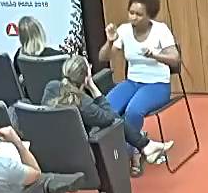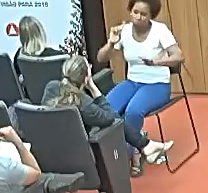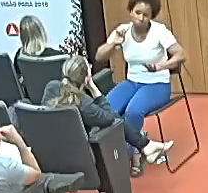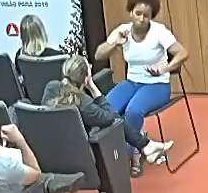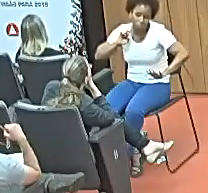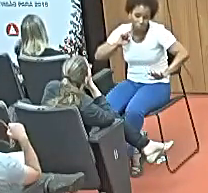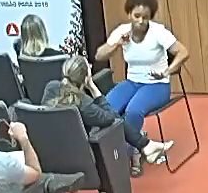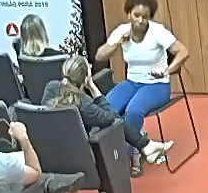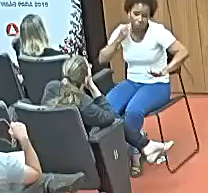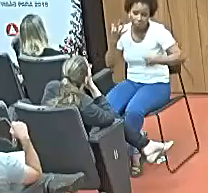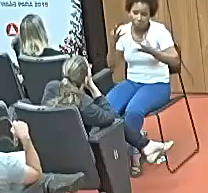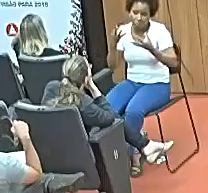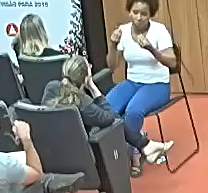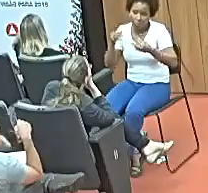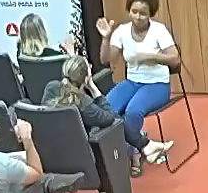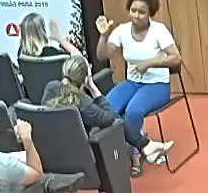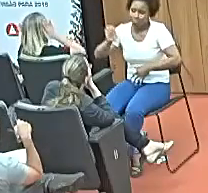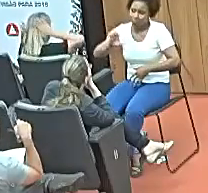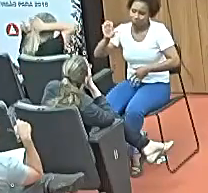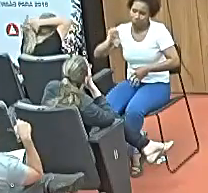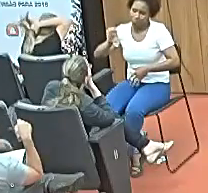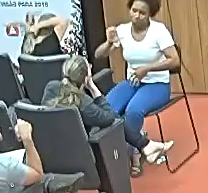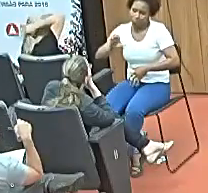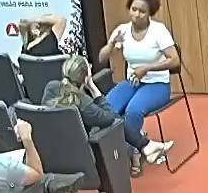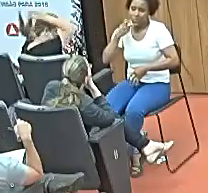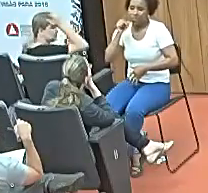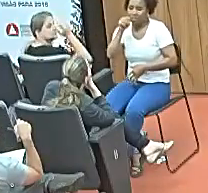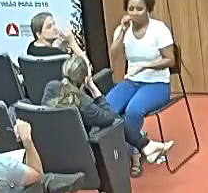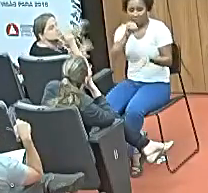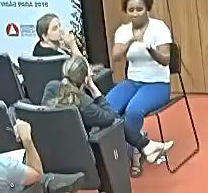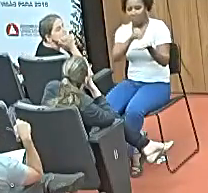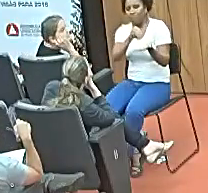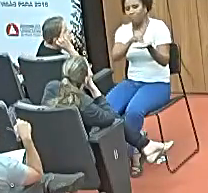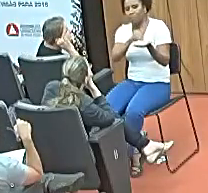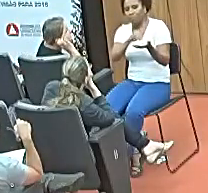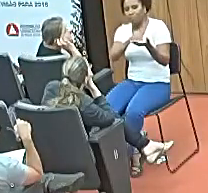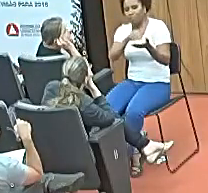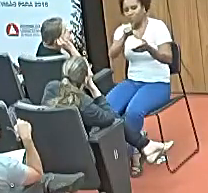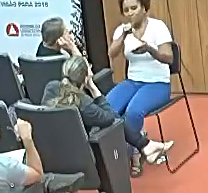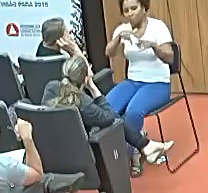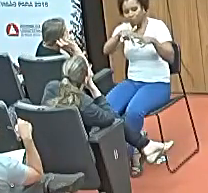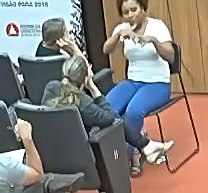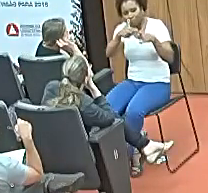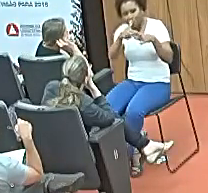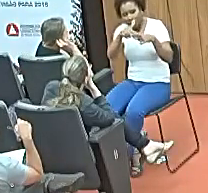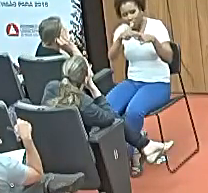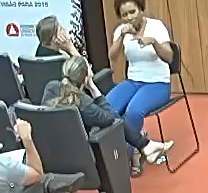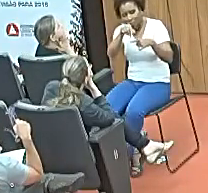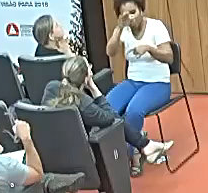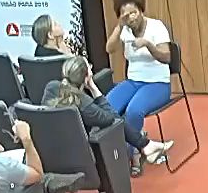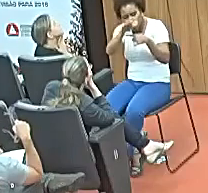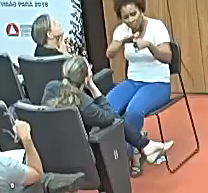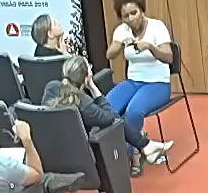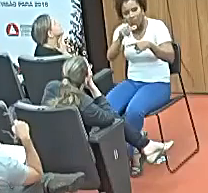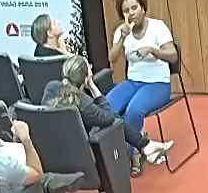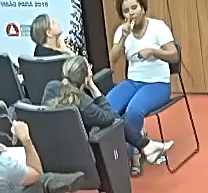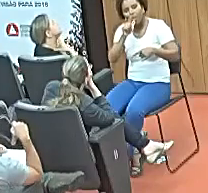finale de finalização da na questão da água e esse córrego ele